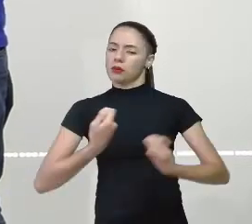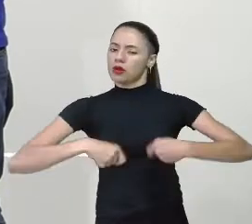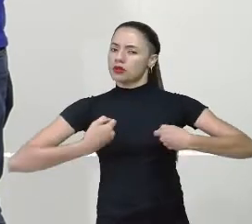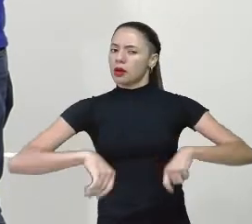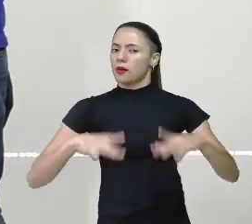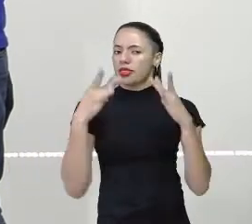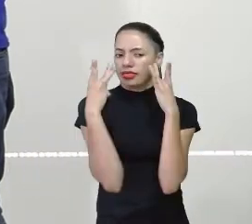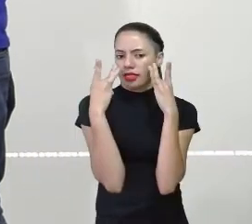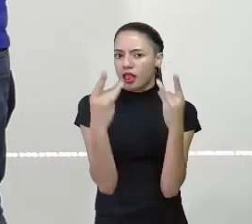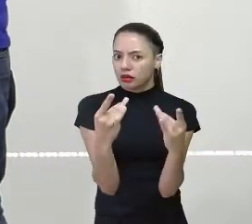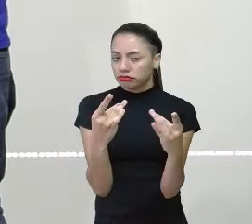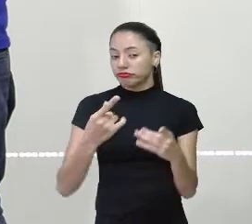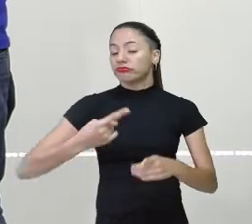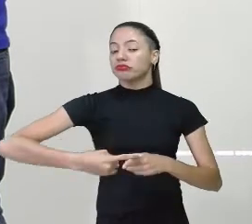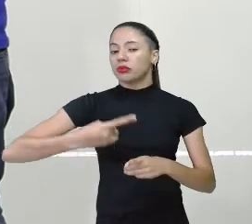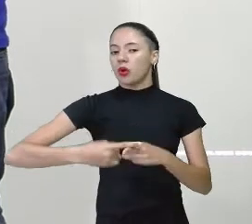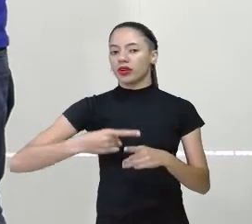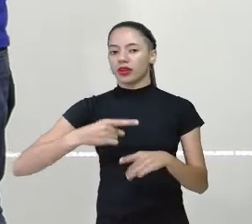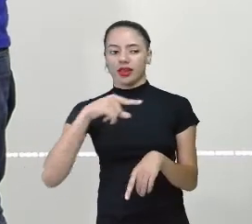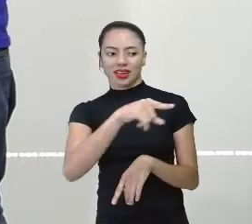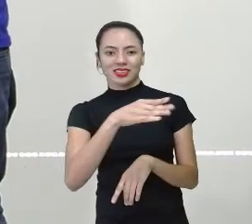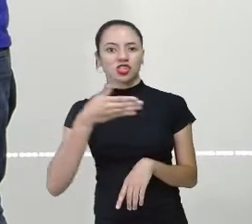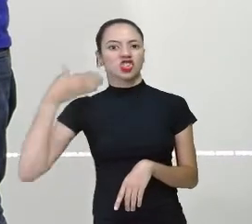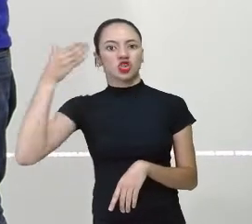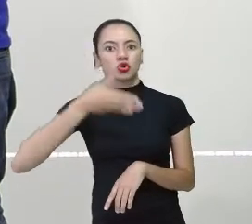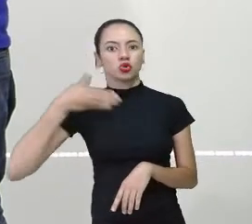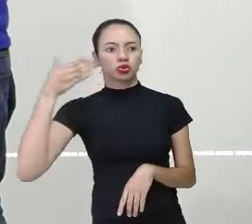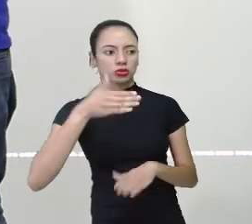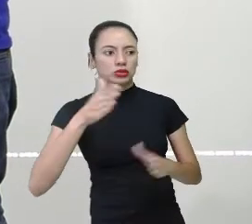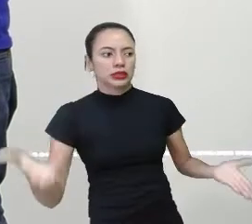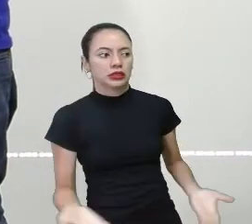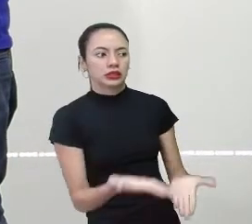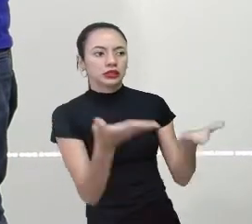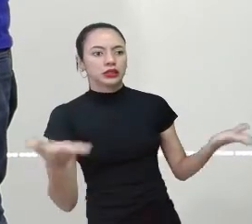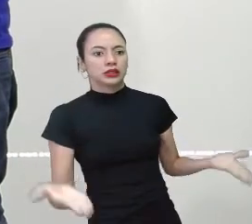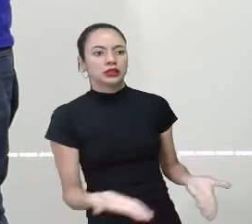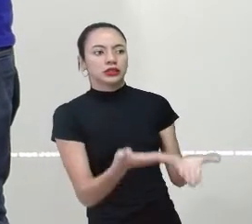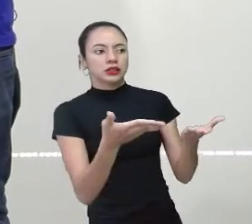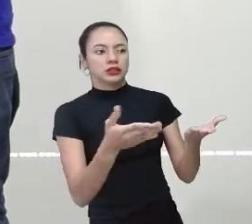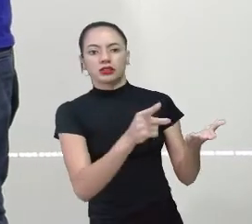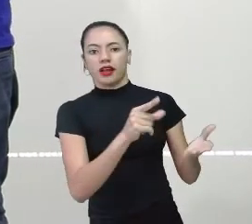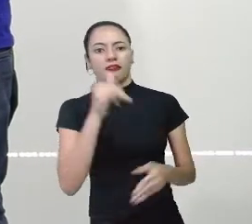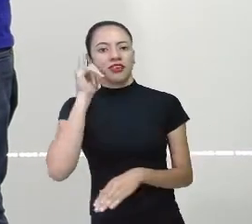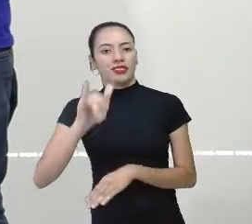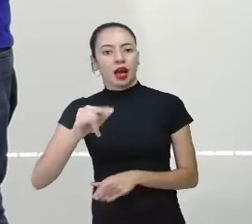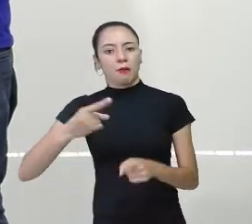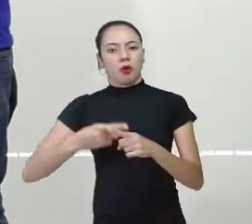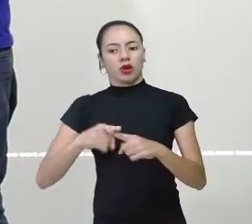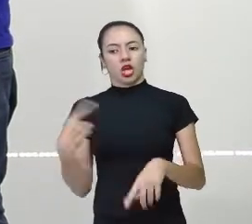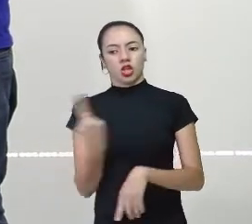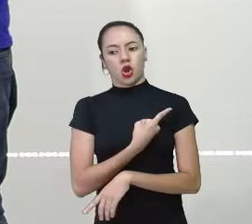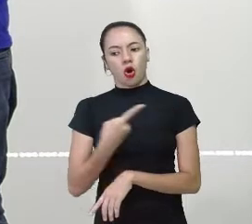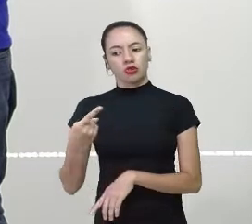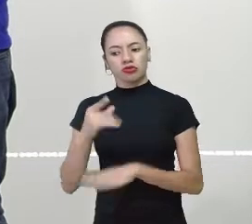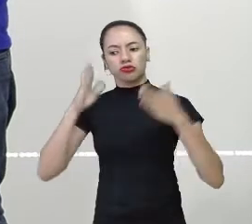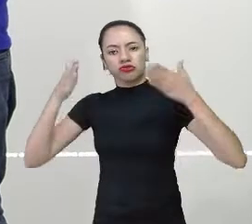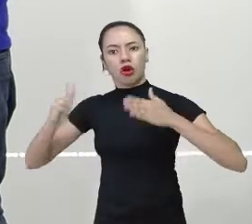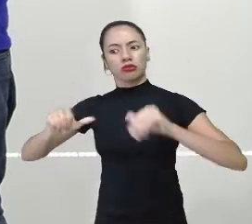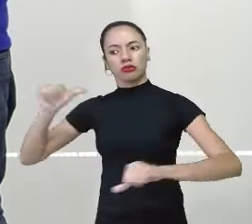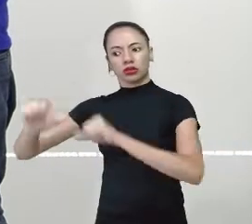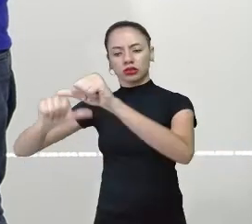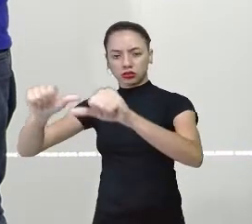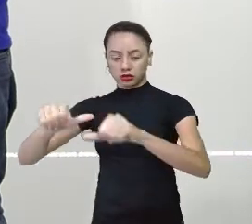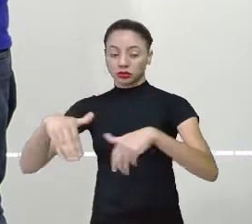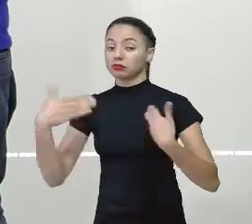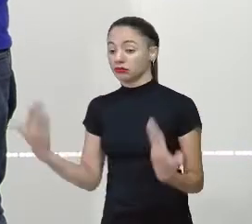não propaga esse tipo de discurso, a gente está sendo uma fonte de mudança, sim. E a desigualdade de gênero, ela